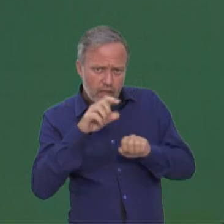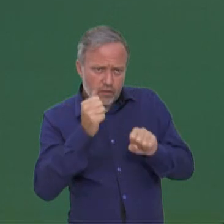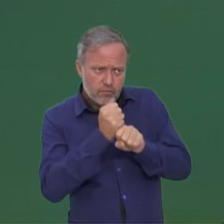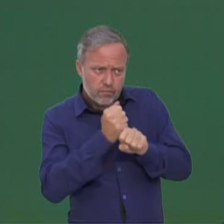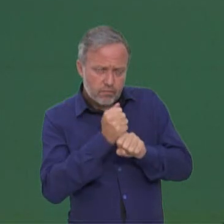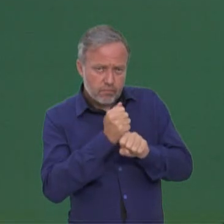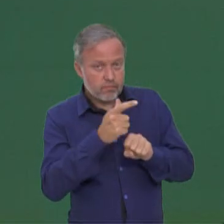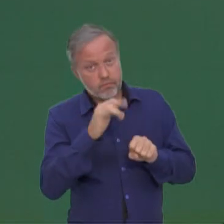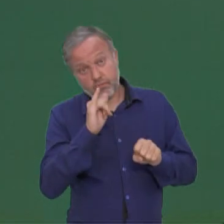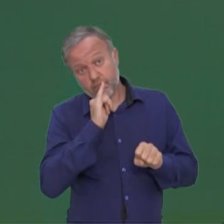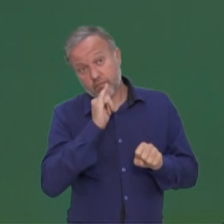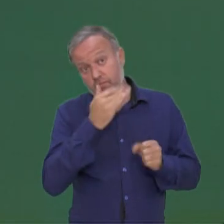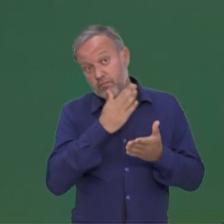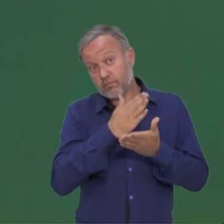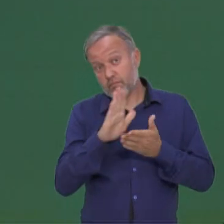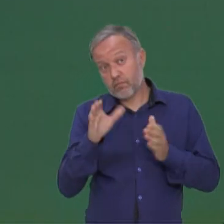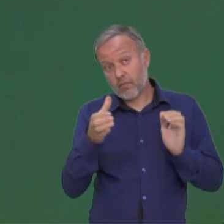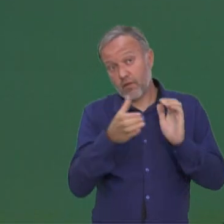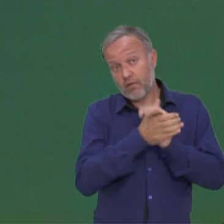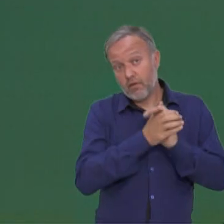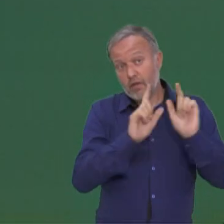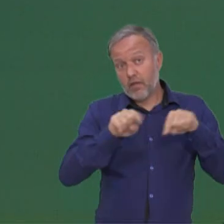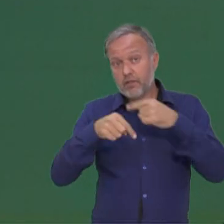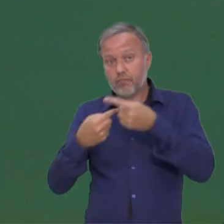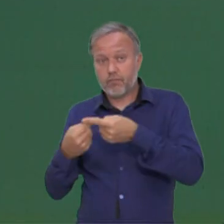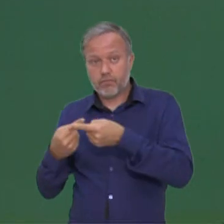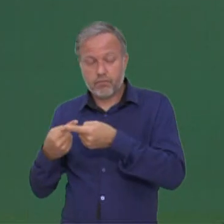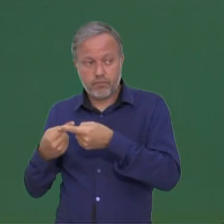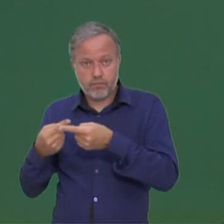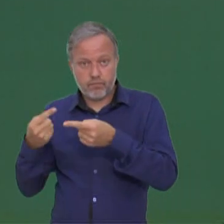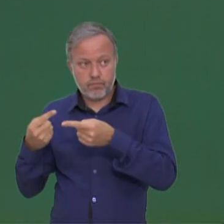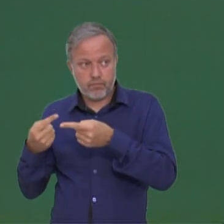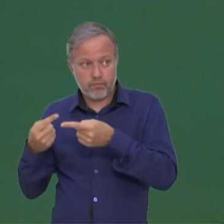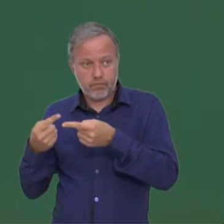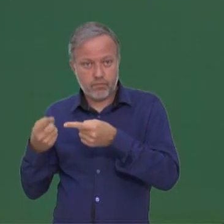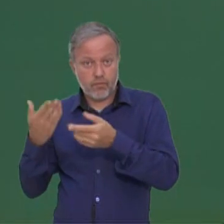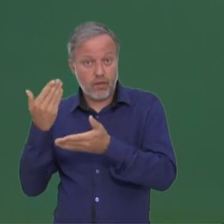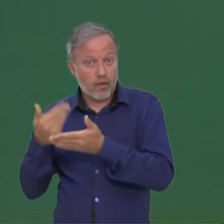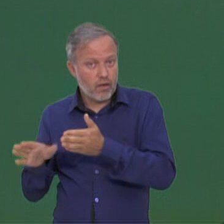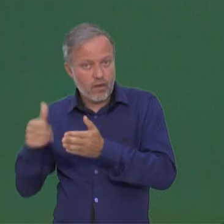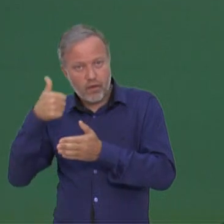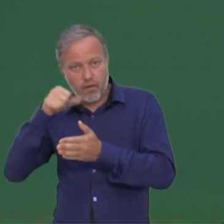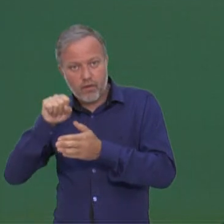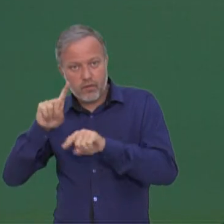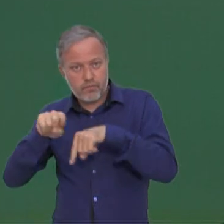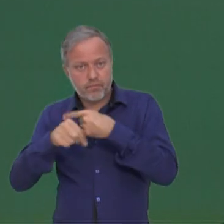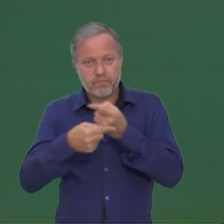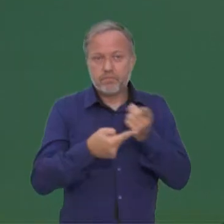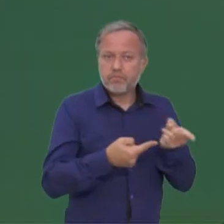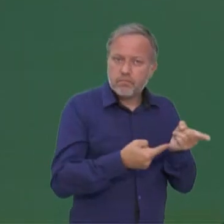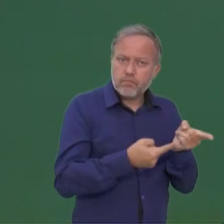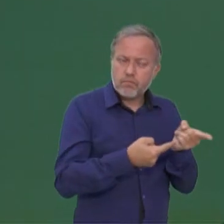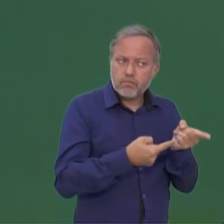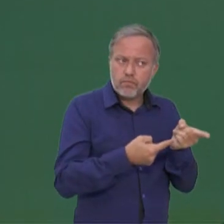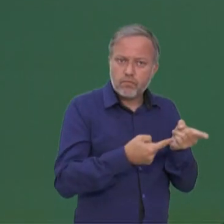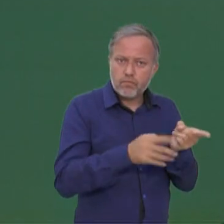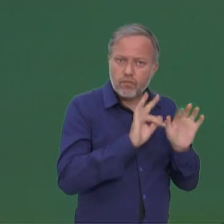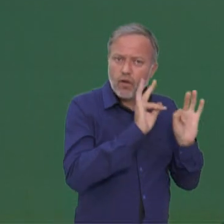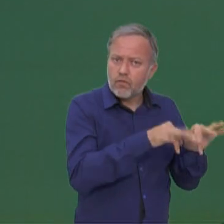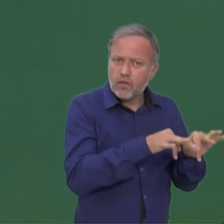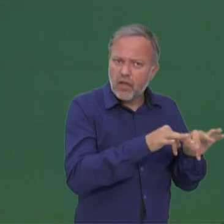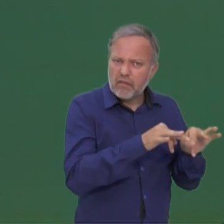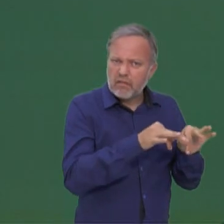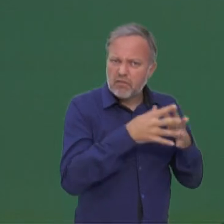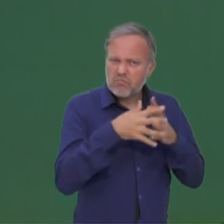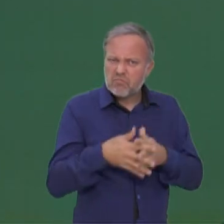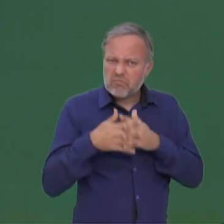falando do casamento dele, depois eu voltasse lá para quando ele perdeu a mãe, depois eu voltasse para o final.